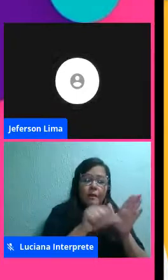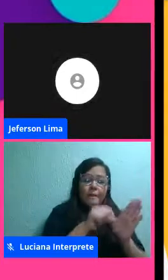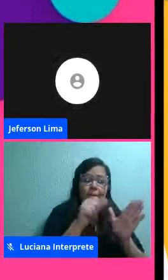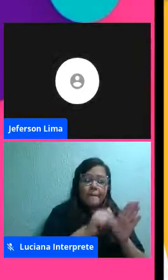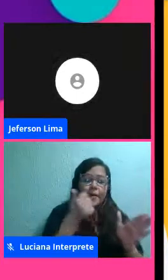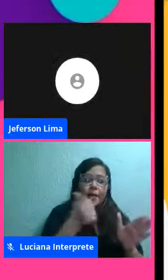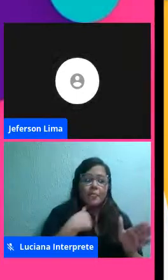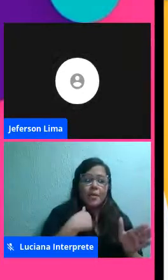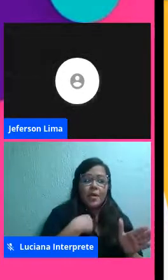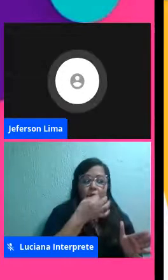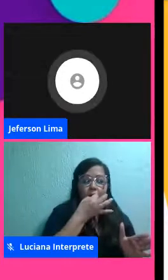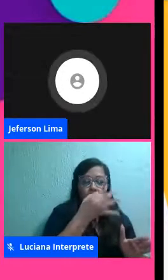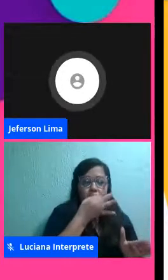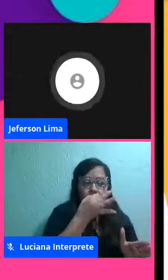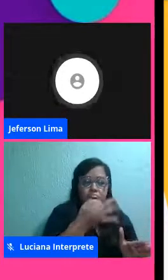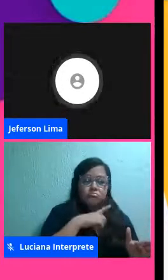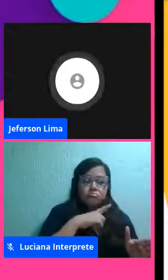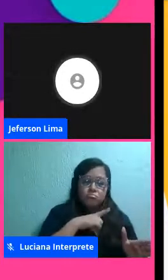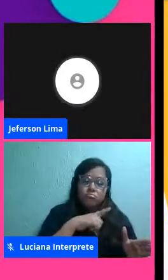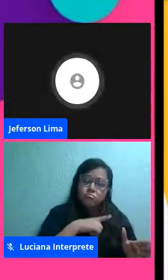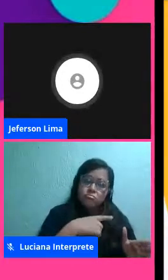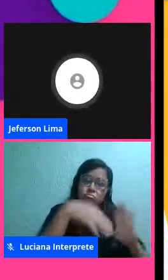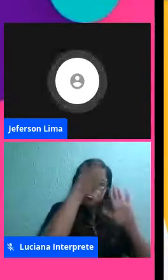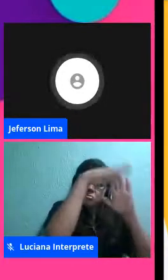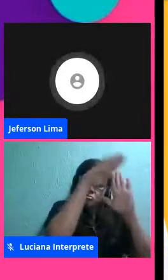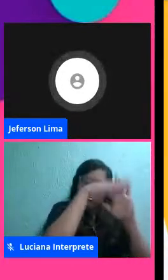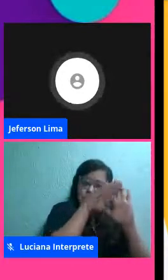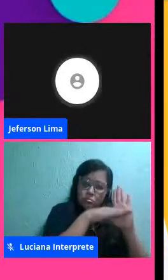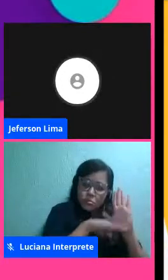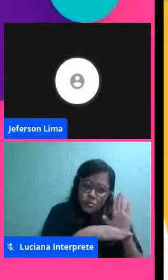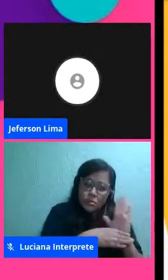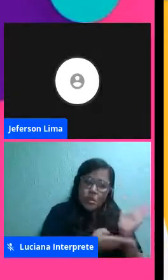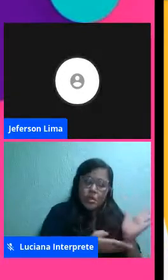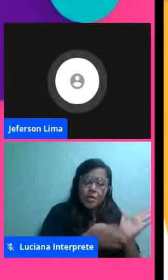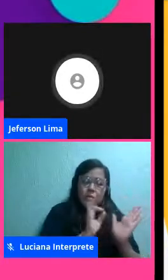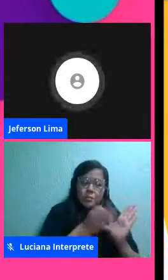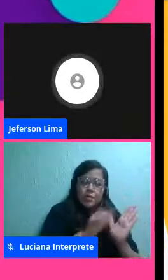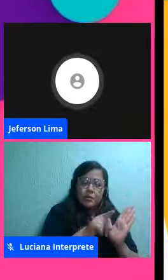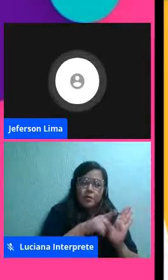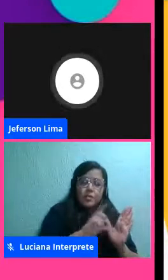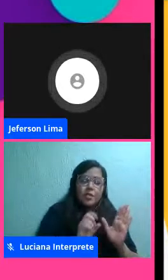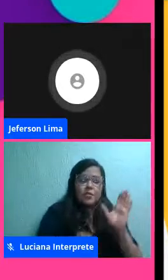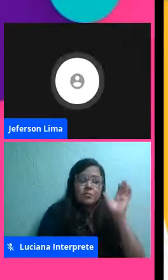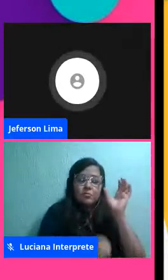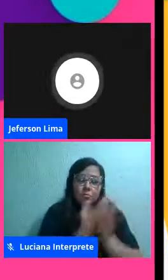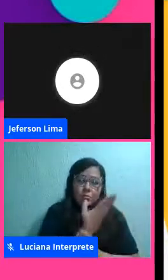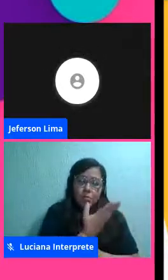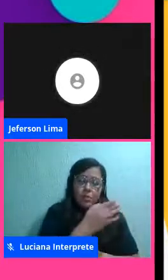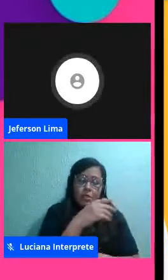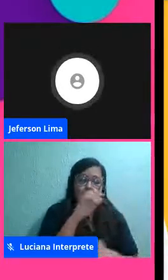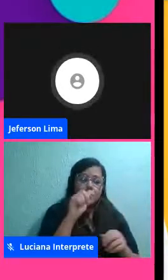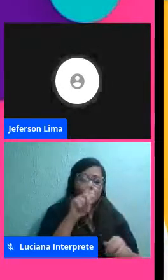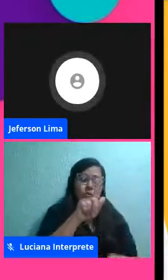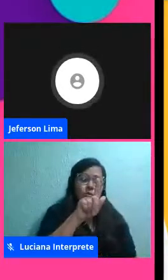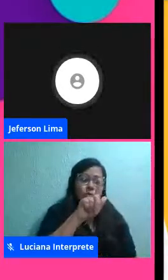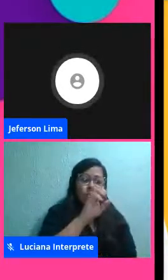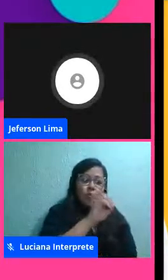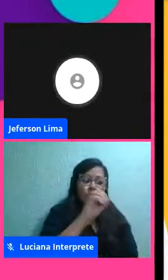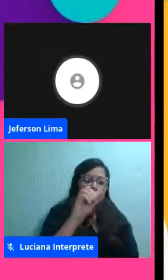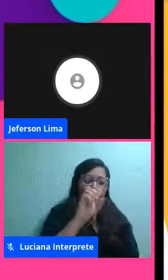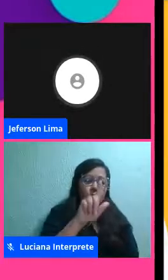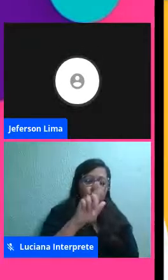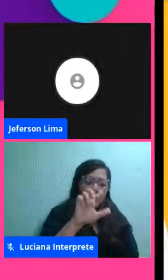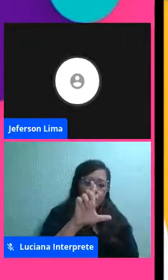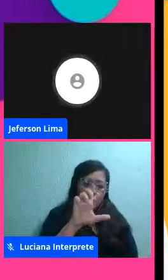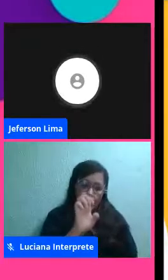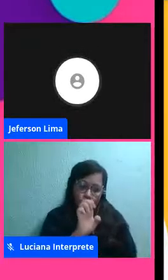etc. Eu recomendo muito que quando vocês estiverem criando um projeto no Google, onde vocês não vão ter um faturamento extraordinário, né, 3